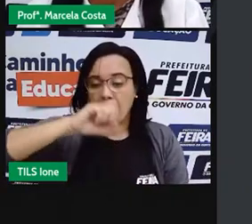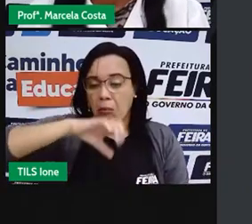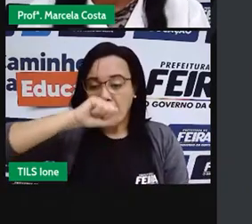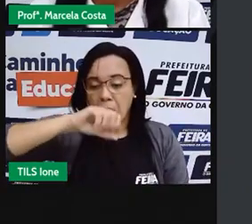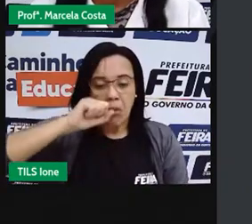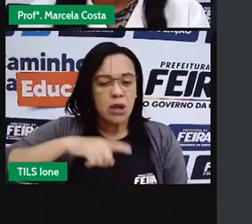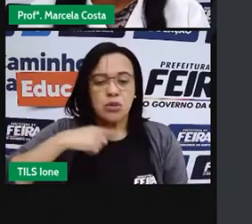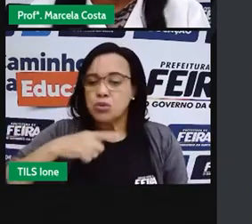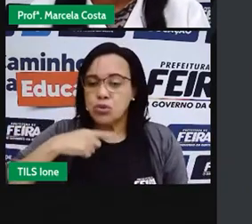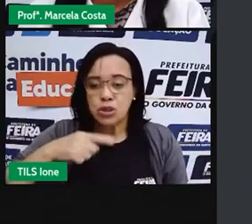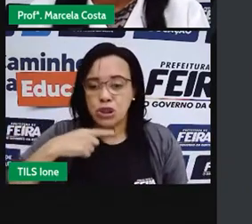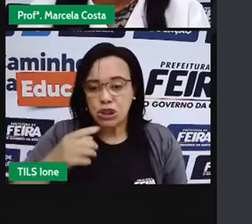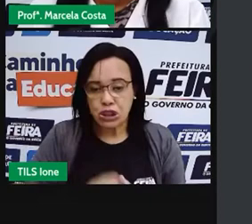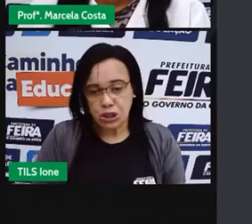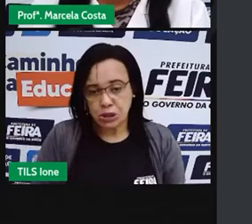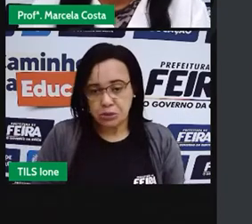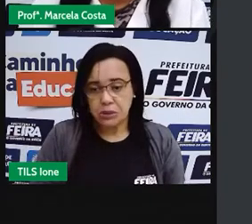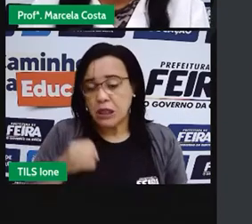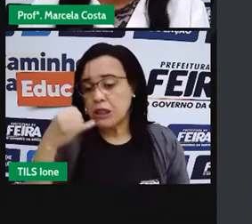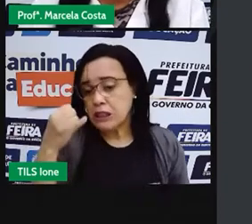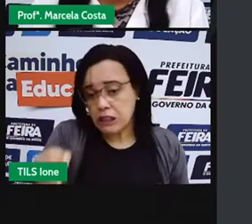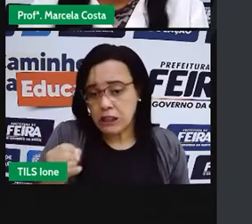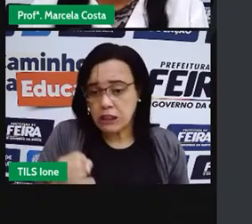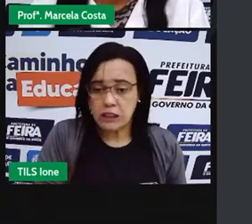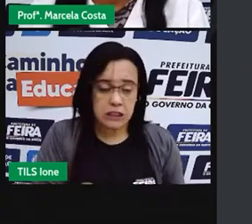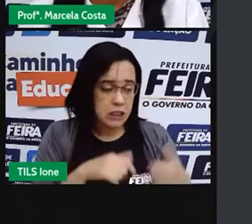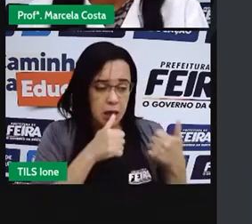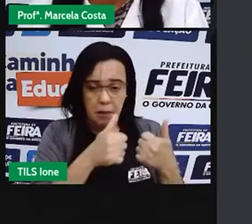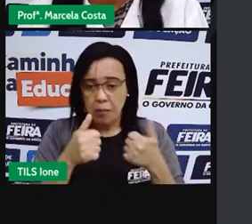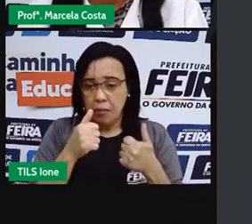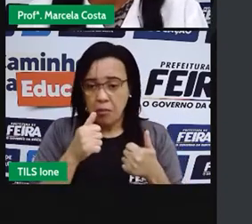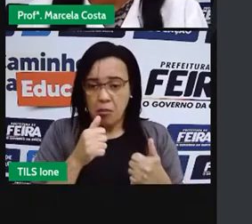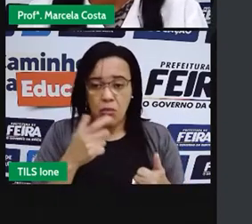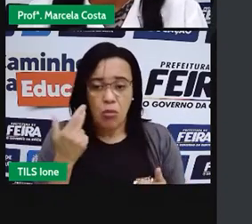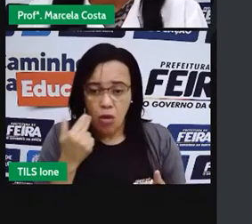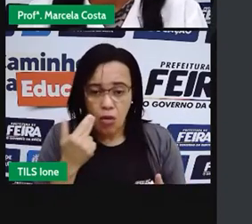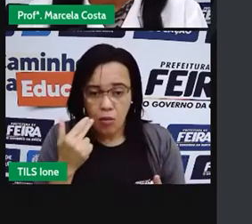Ufa! Se não fosse isso, a Branca de Neve estaria morta.